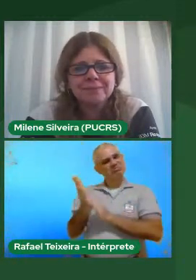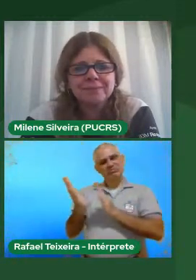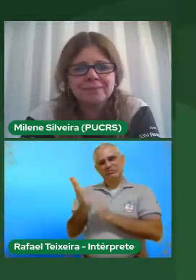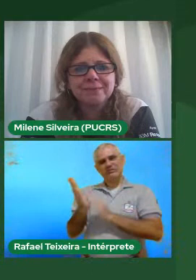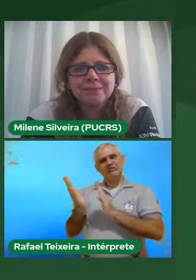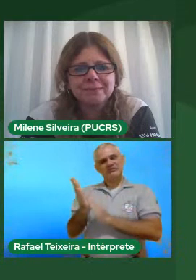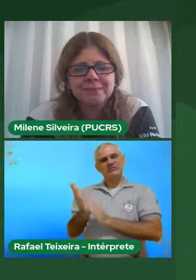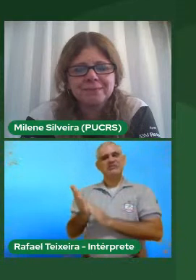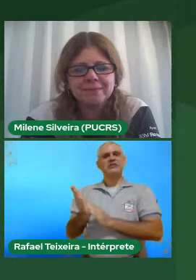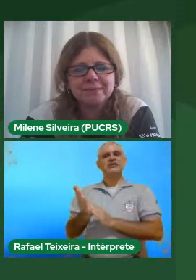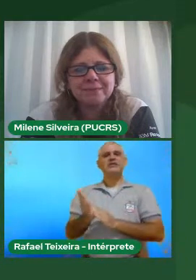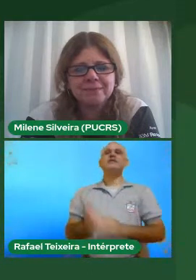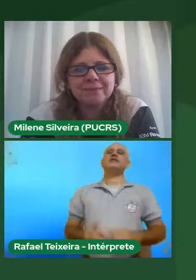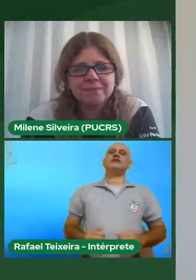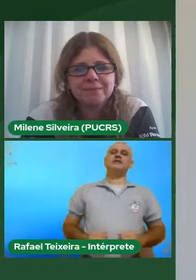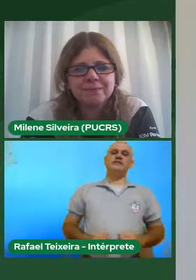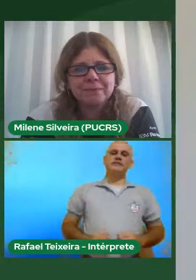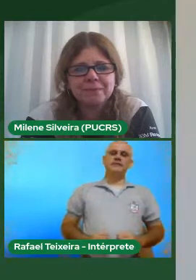Muito pela frente ainda.